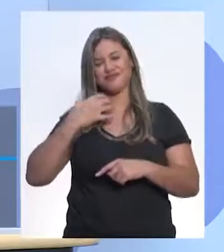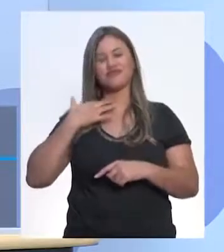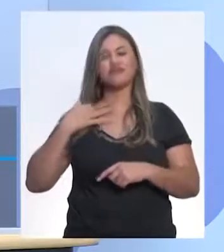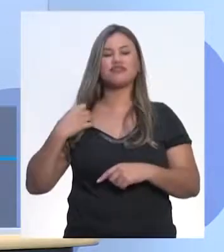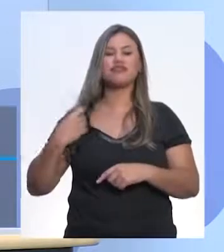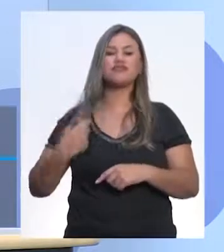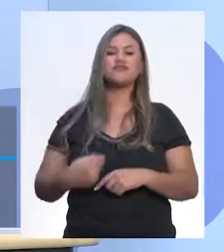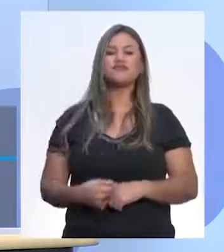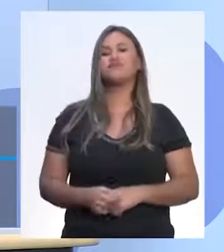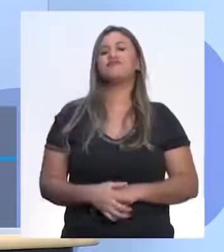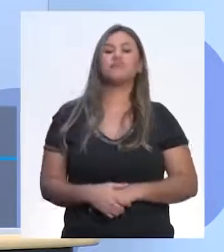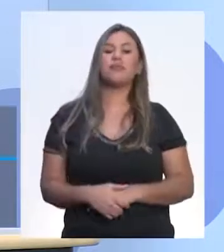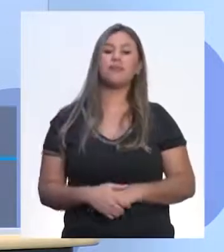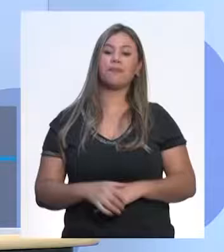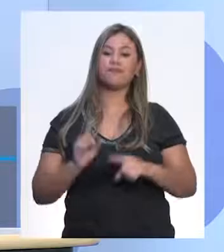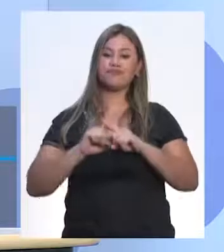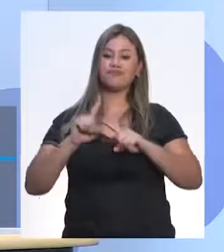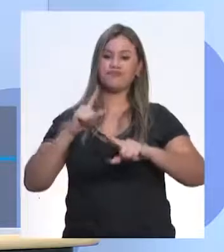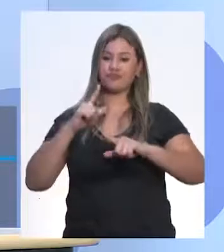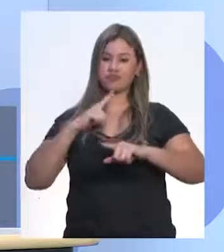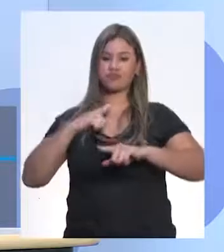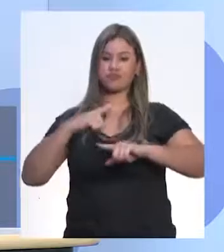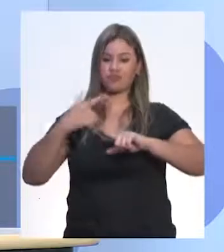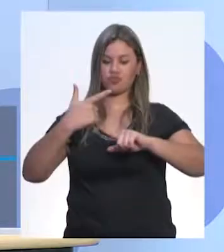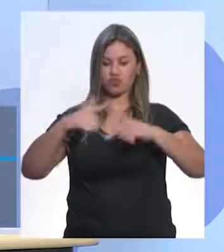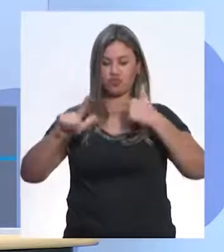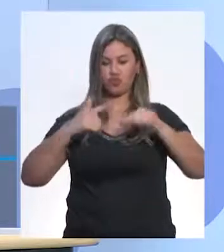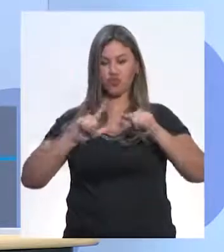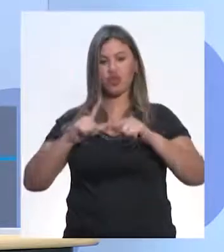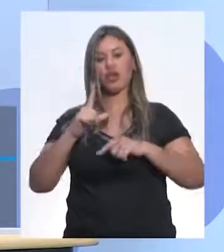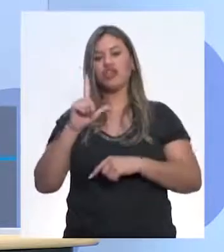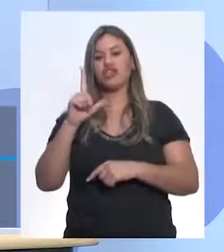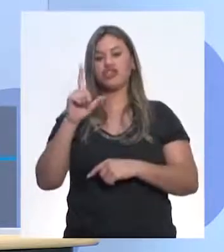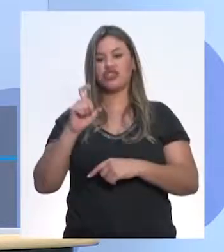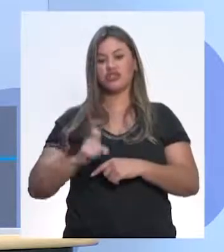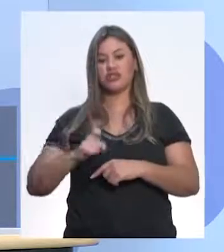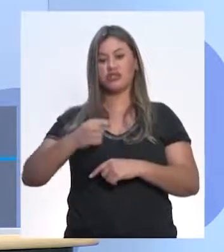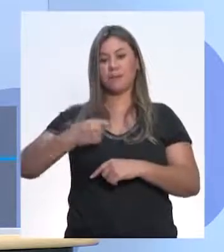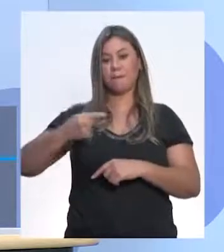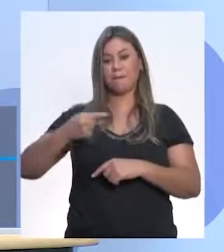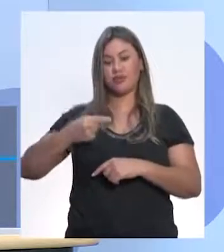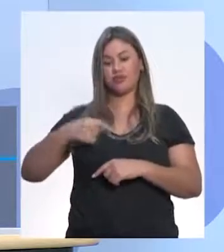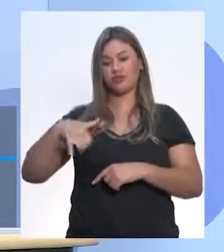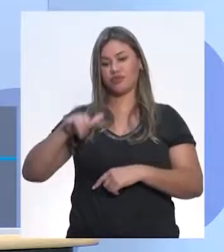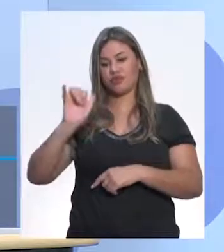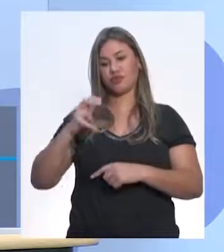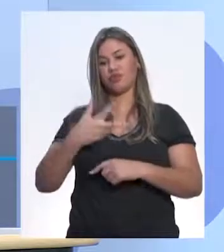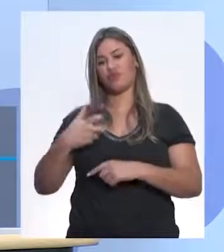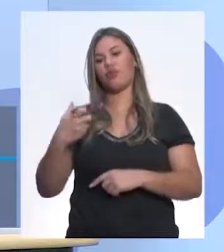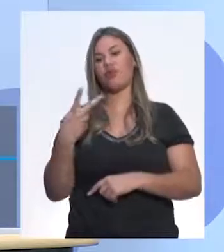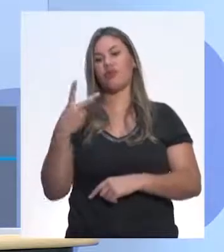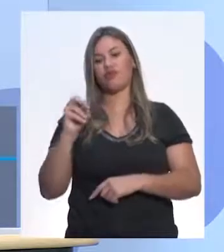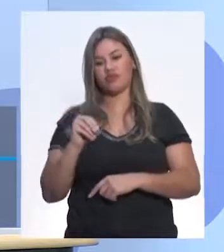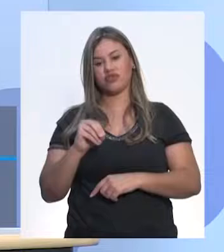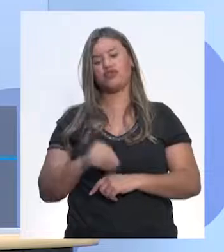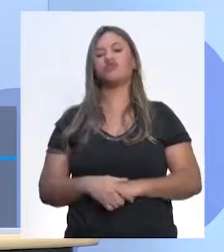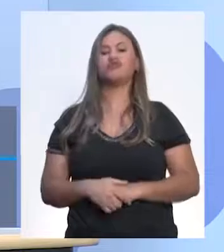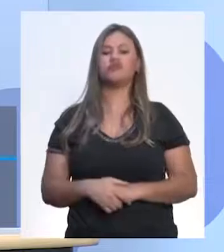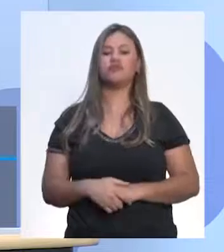encontrei algumas outras, por exemplo, a Ana Clara colocou x menos y é igual a 20. Encontrei